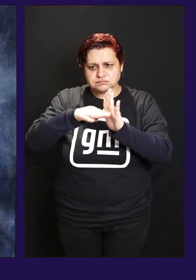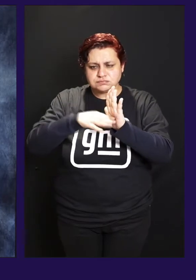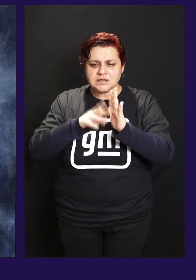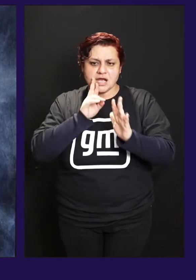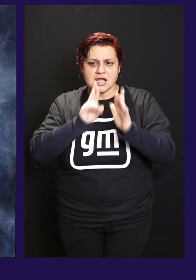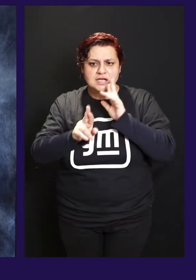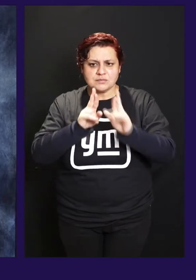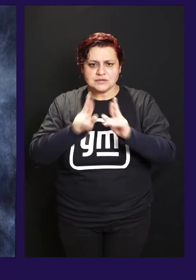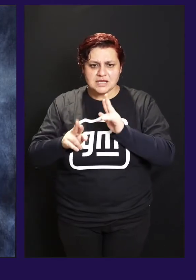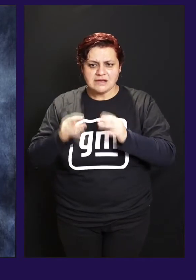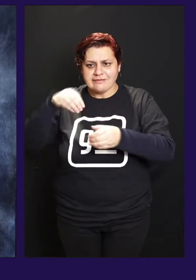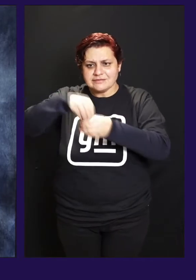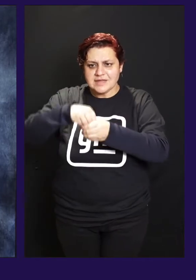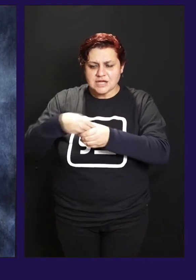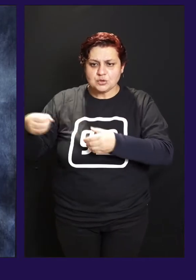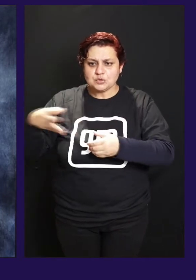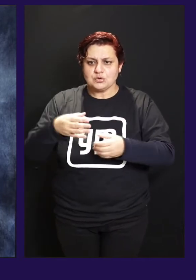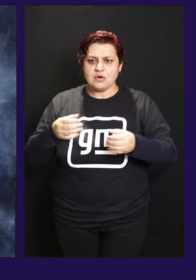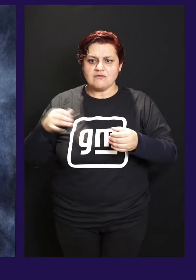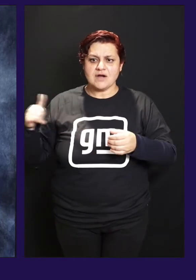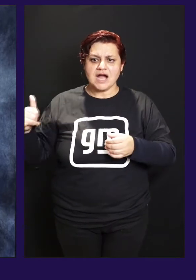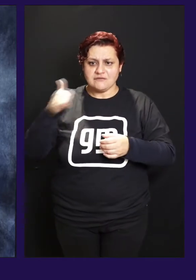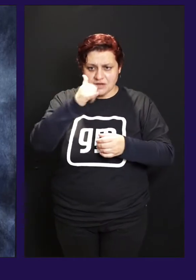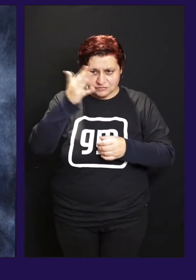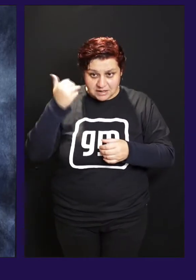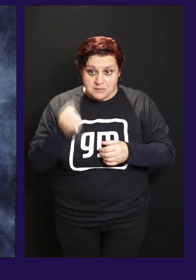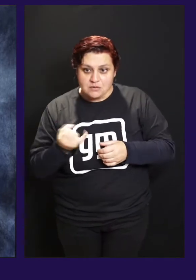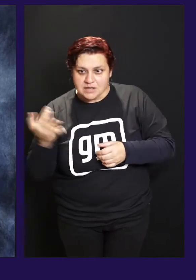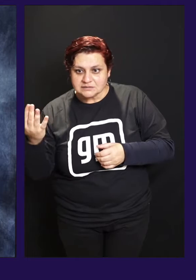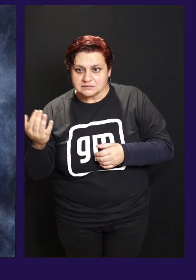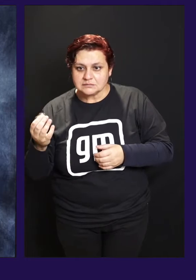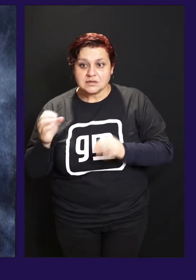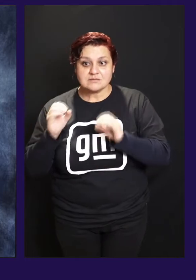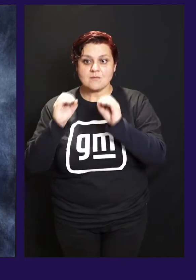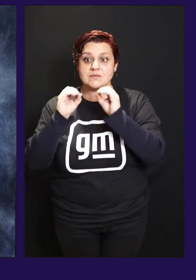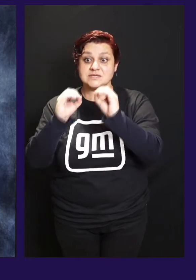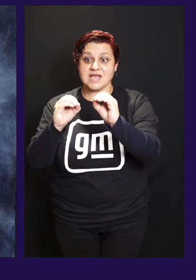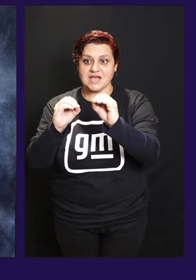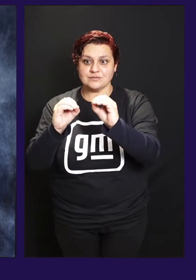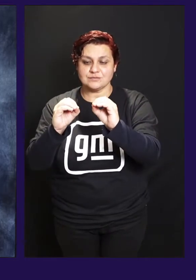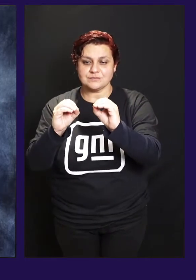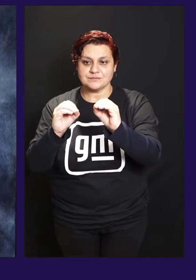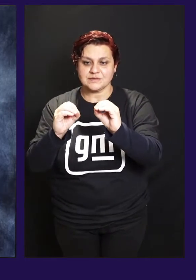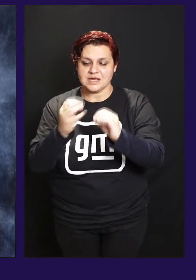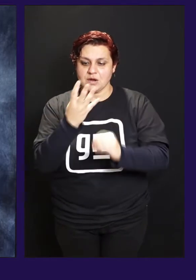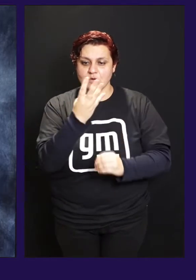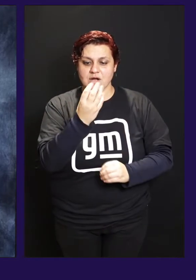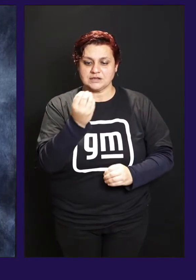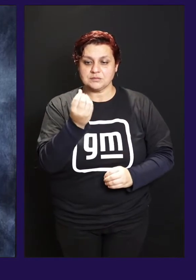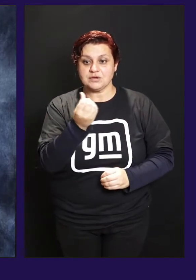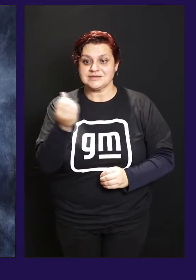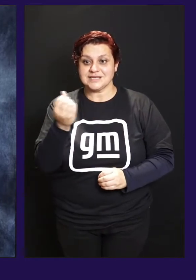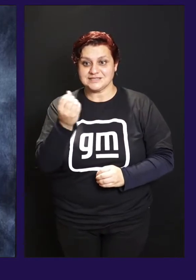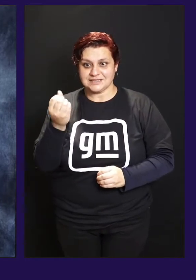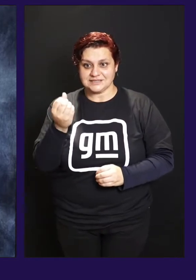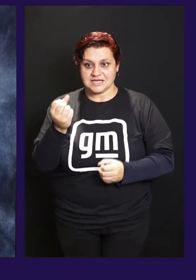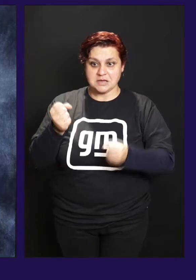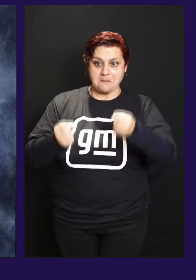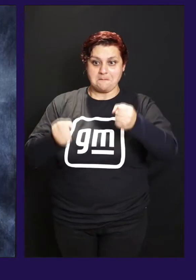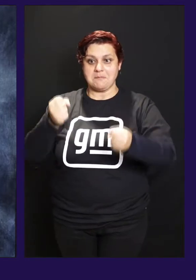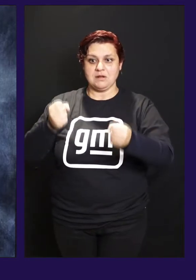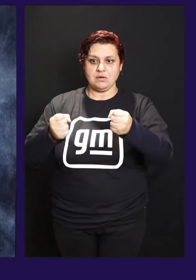meus favoritos é na indústria de aviação americana. Durante a Segunda Guerra, eles não conseguiam